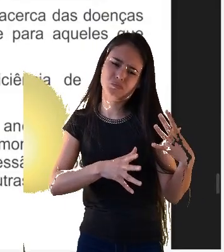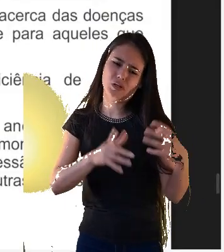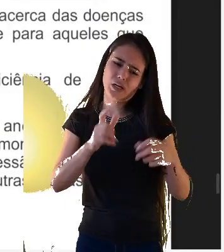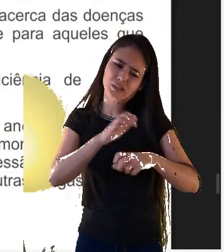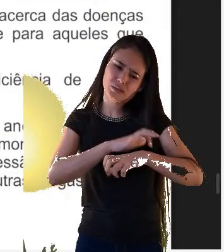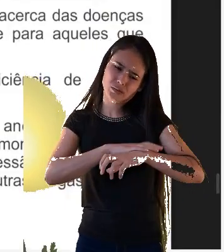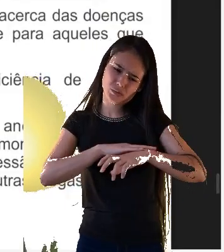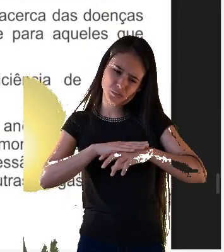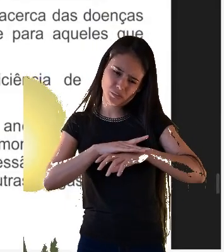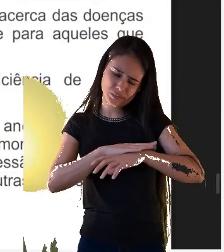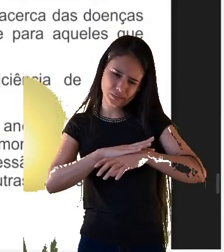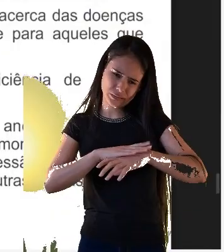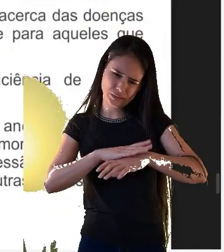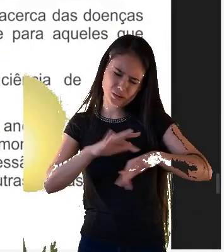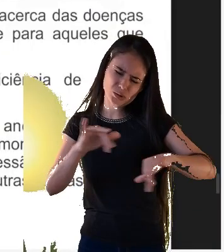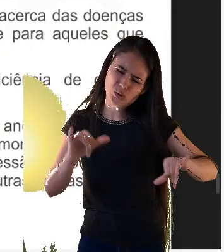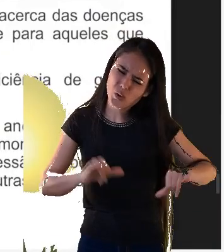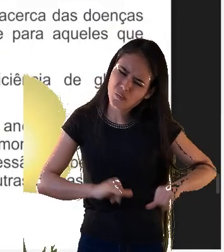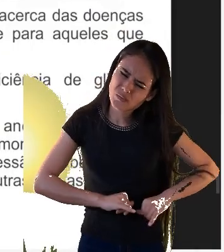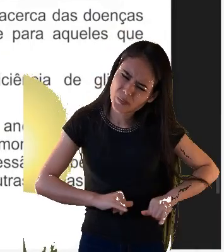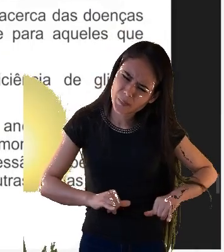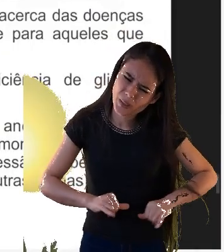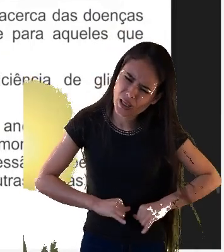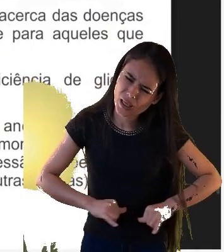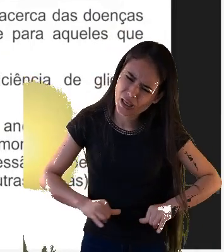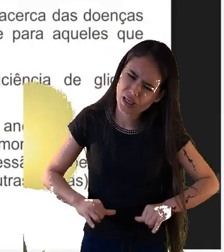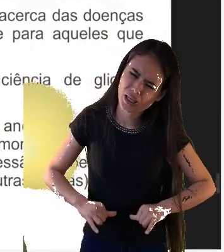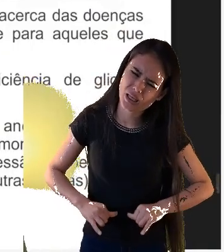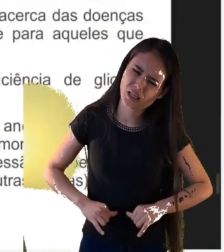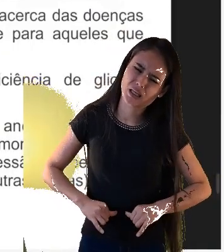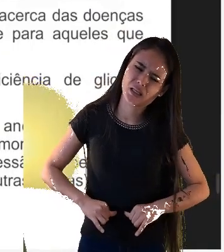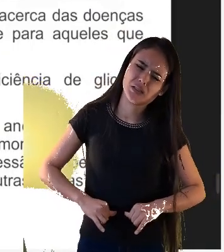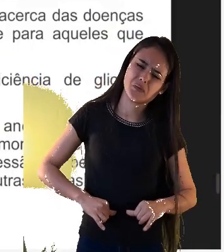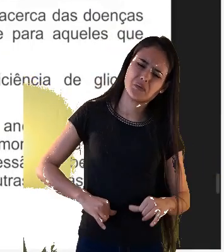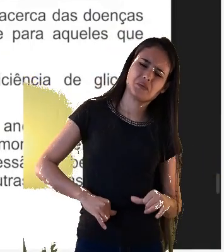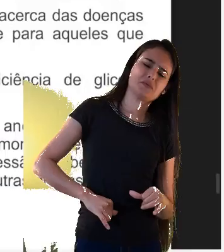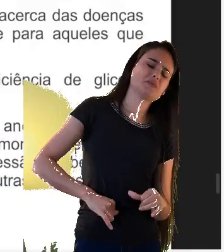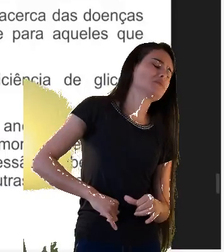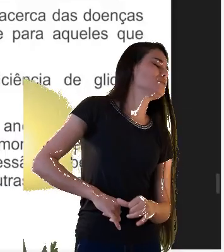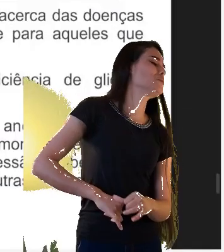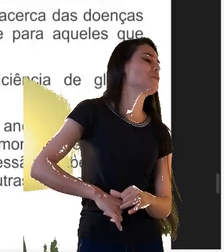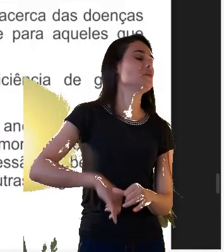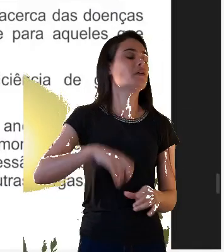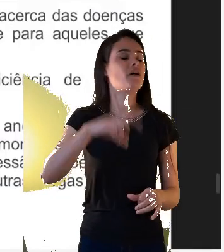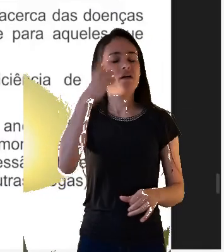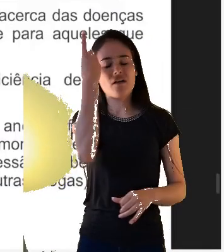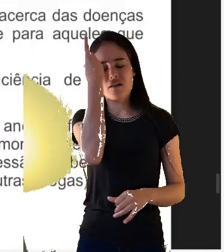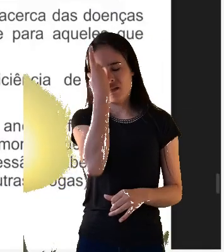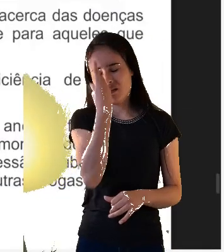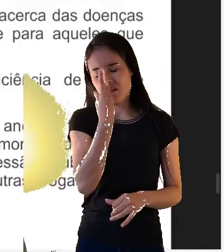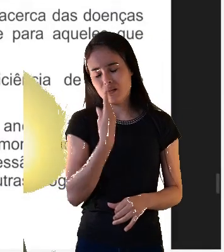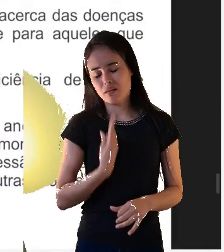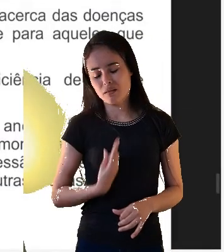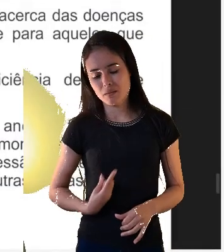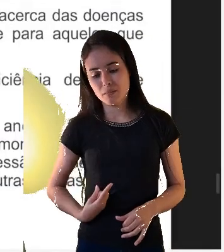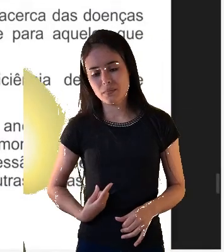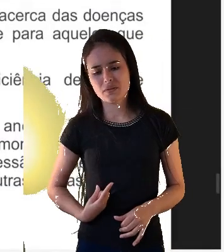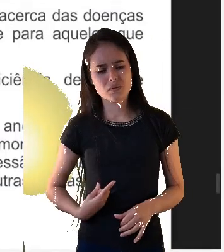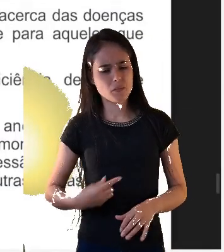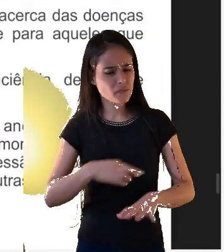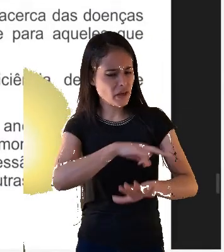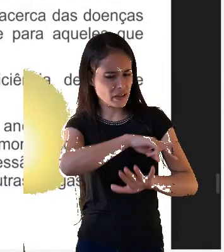DSTs, mortes violentas, mortalidade infantil, abortos, sofrimento